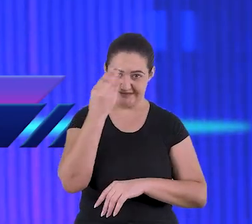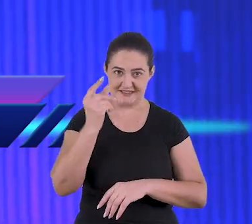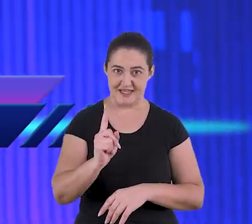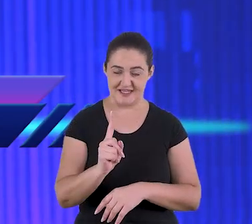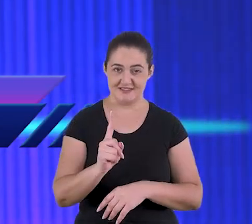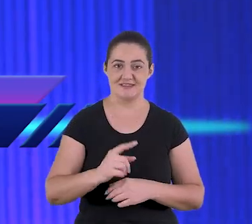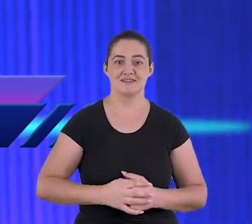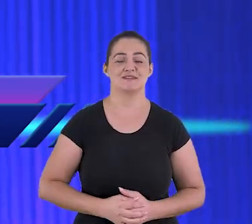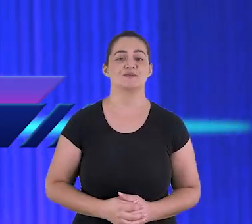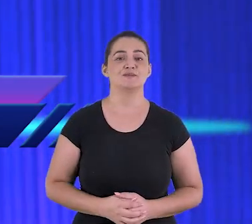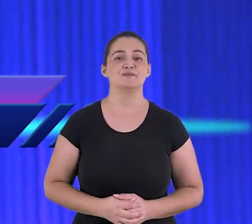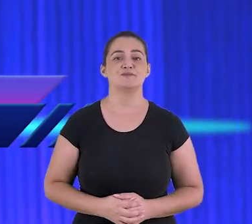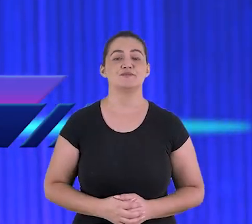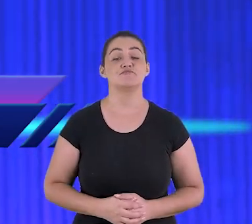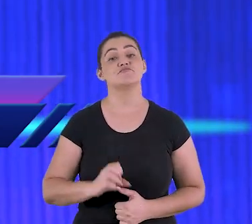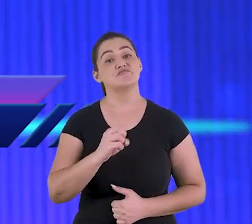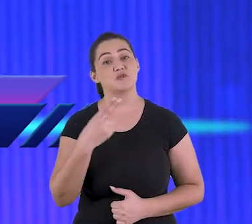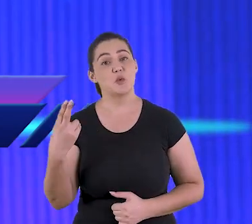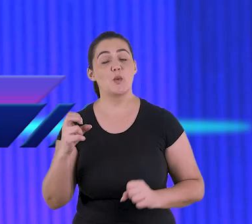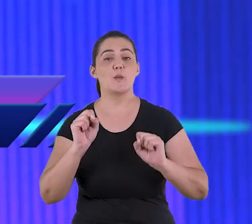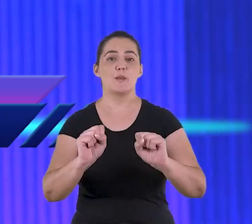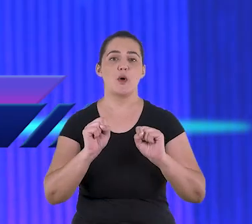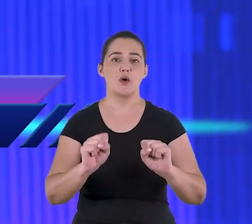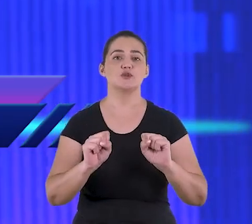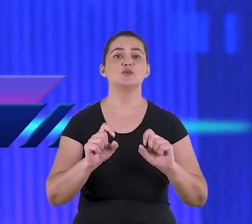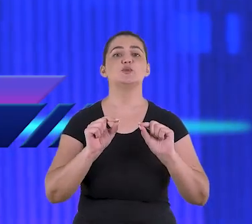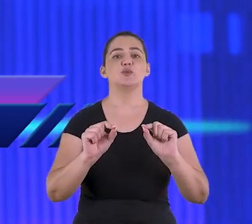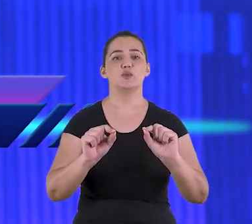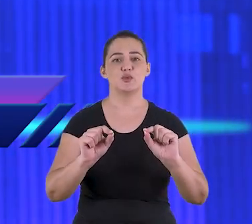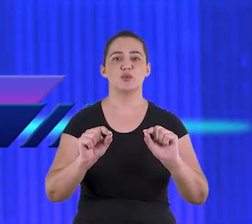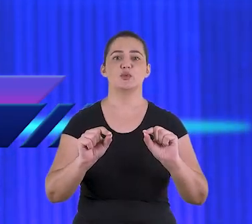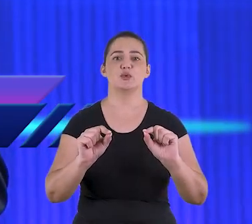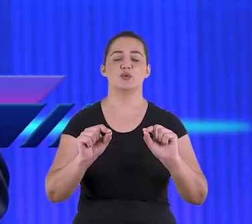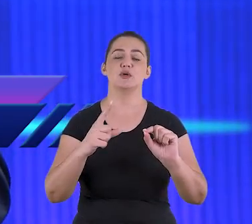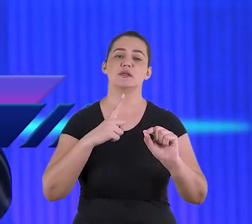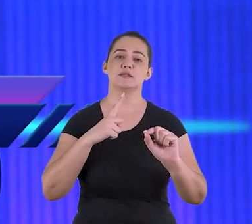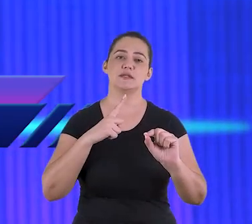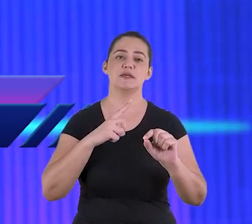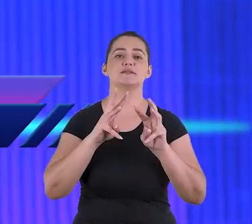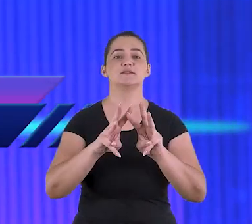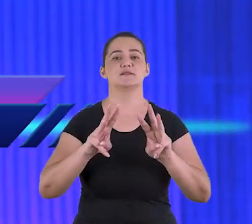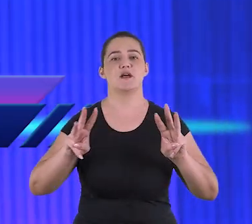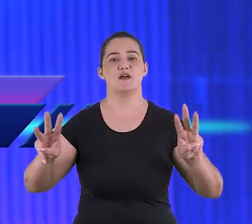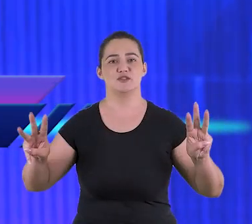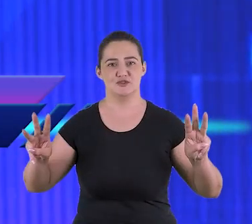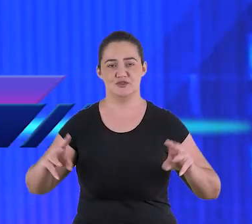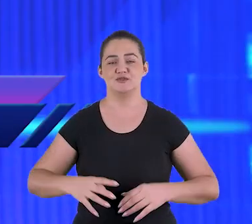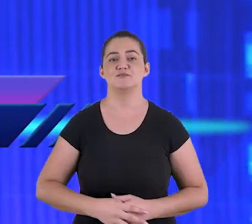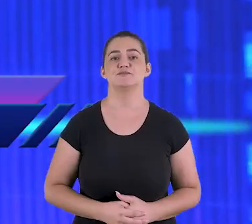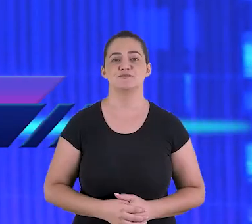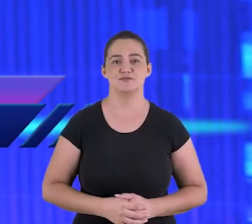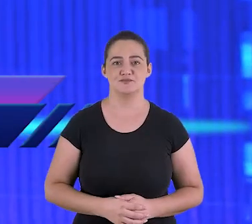98244 0077. Ou você pode entrar diretamente no site